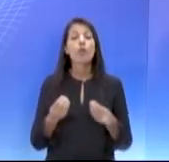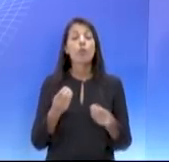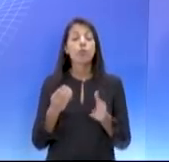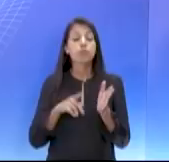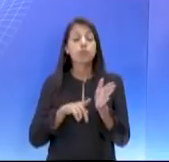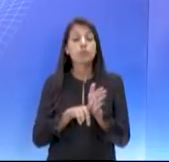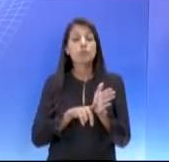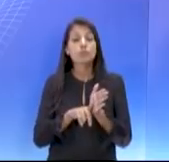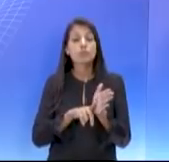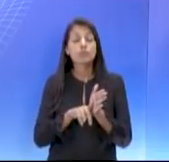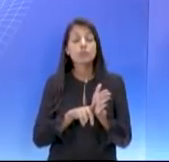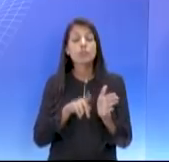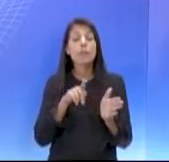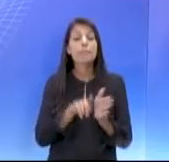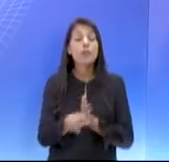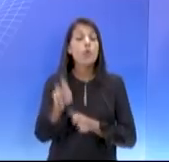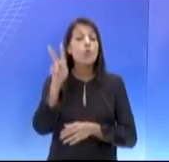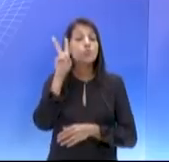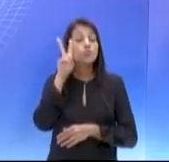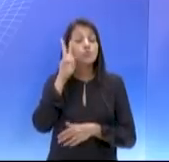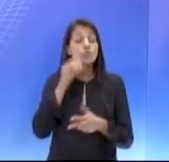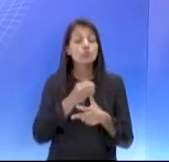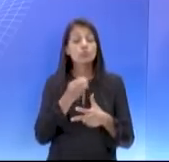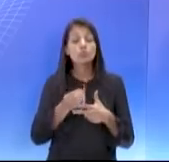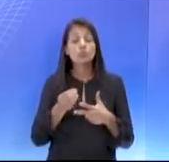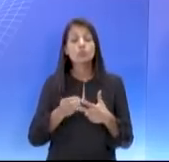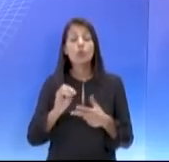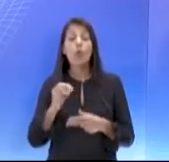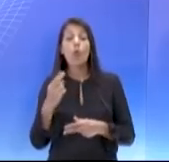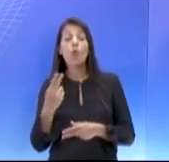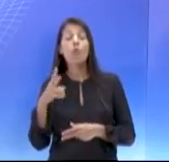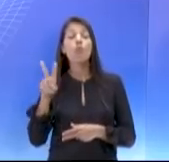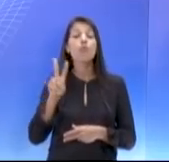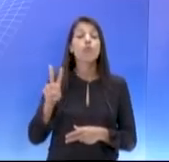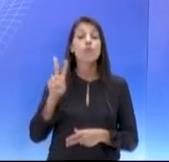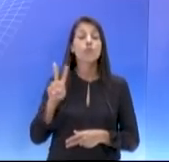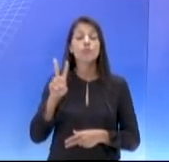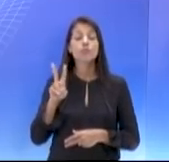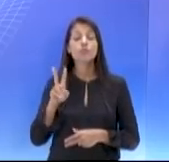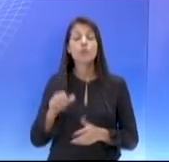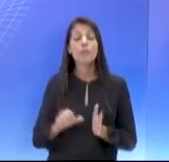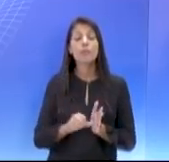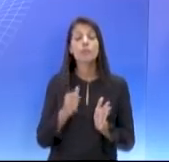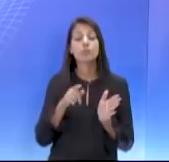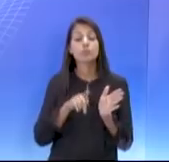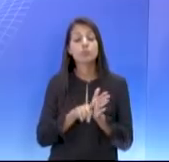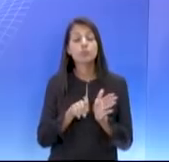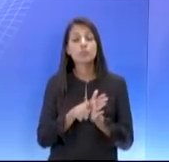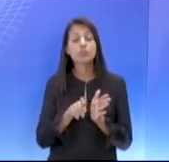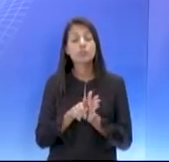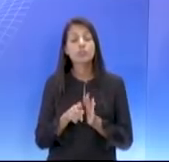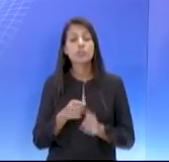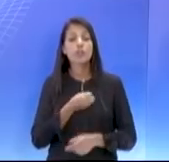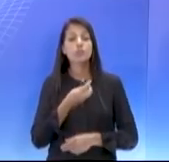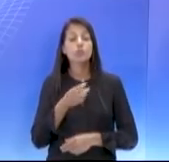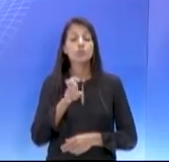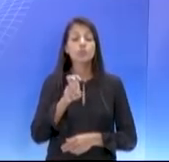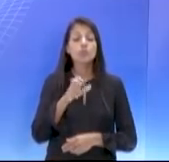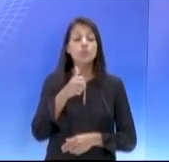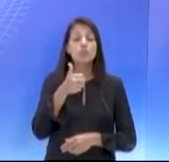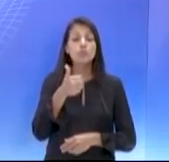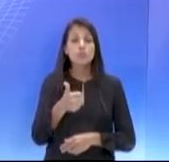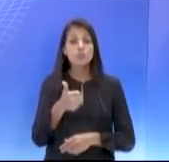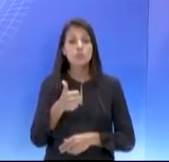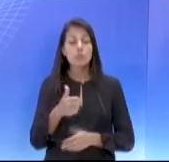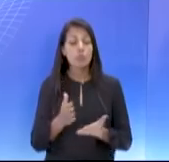analisa uma questão de história para o Enem ou em qualquer outro vestibular? Primeiro vou analisar o enunciado. Questão 51 do material de vocês.